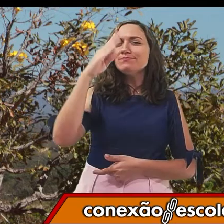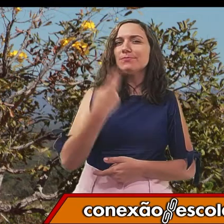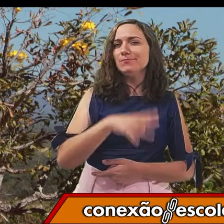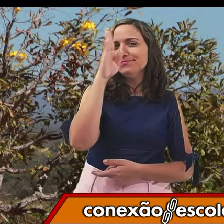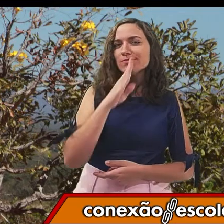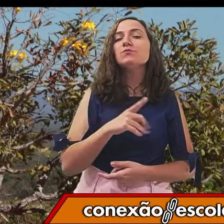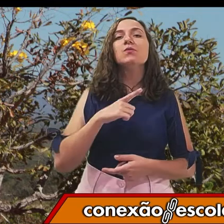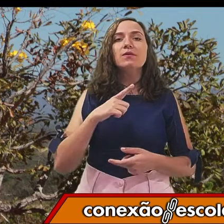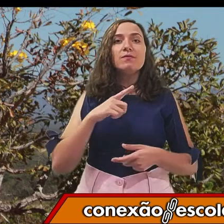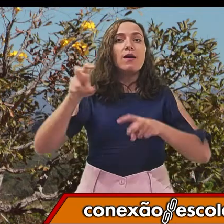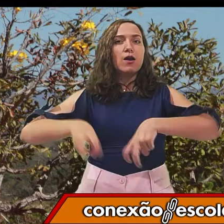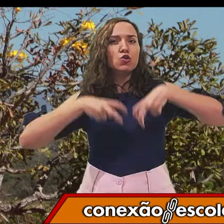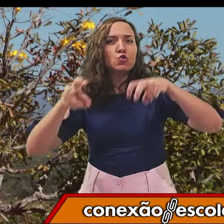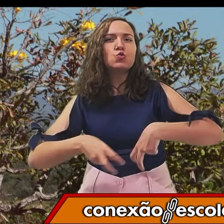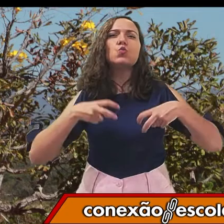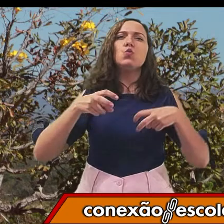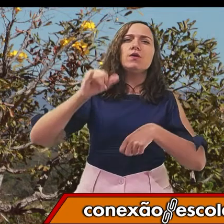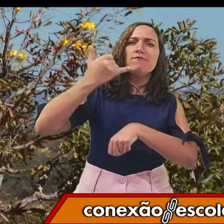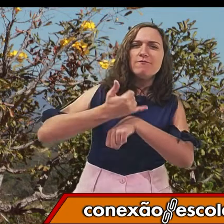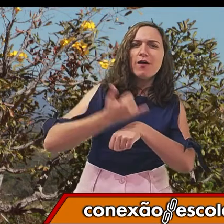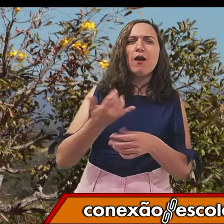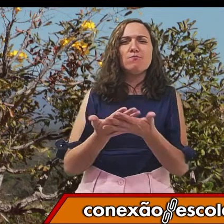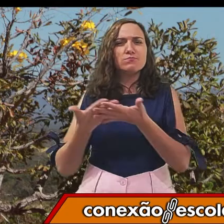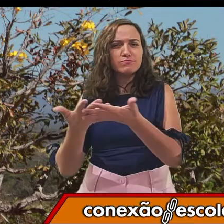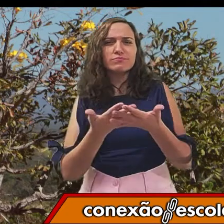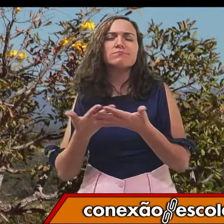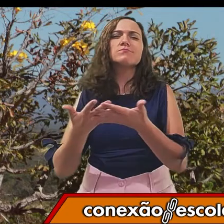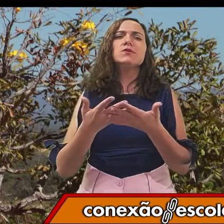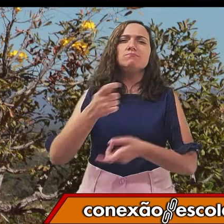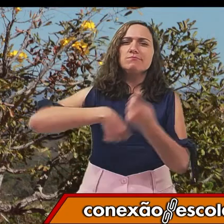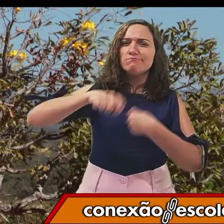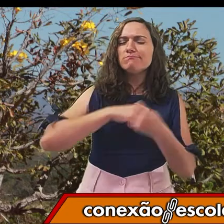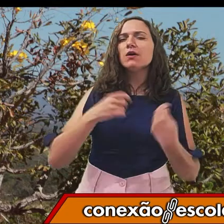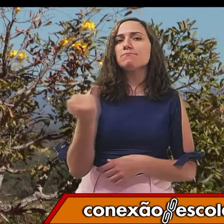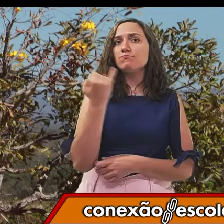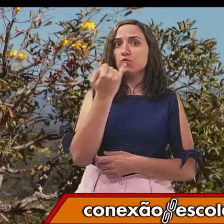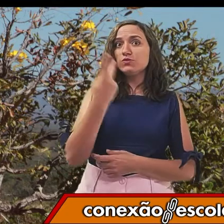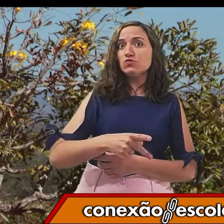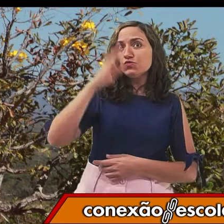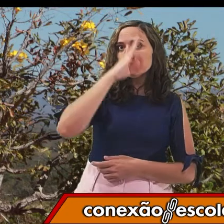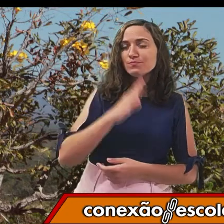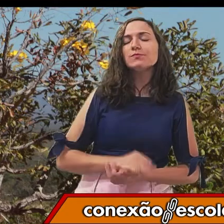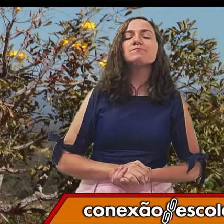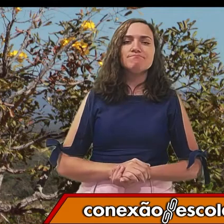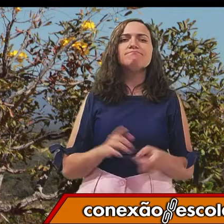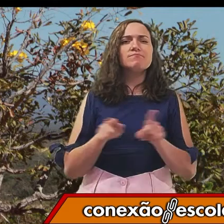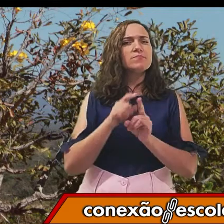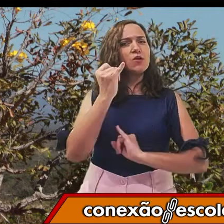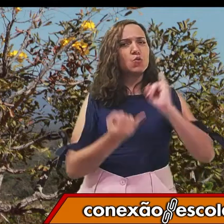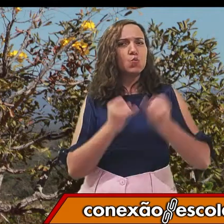mineração, manufatura e serviços são setores importantes da nossa economia. A indústria brasileira